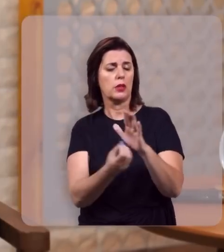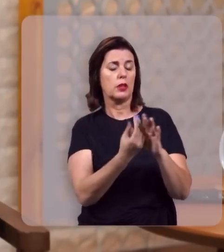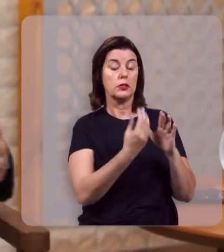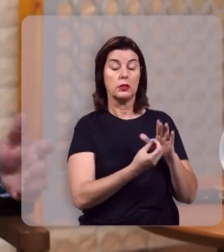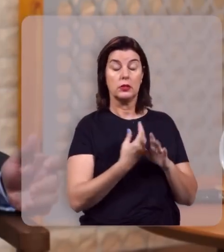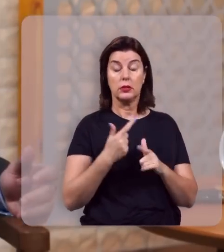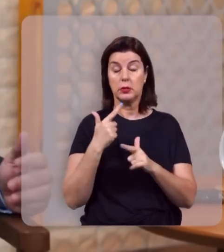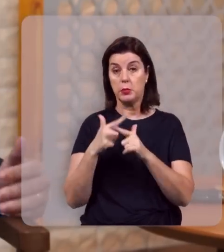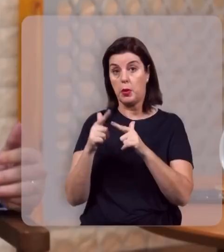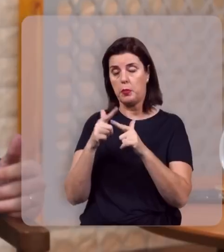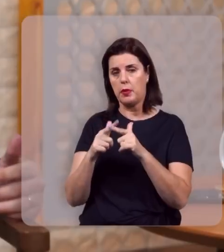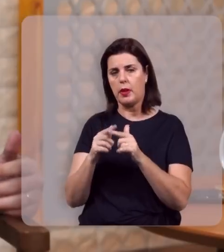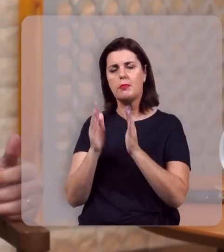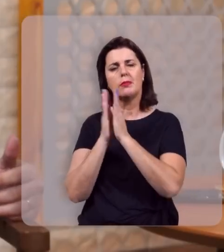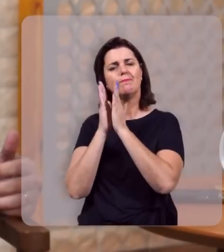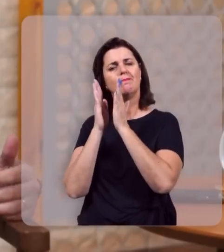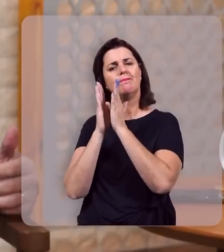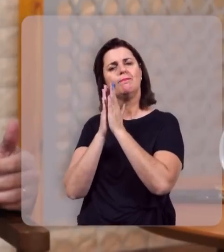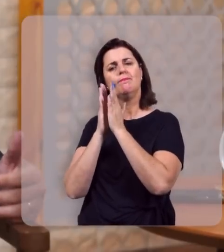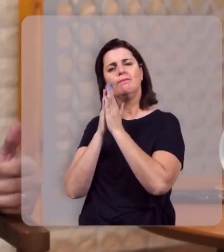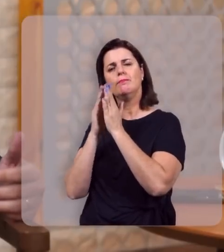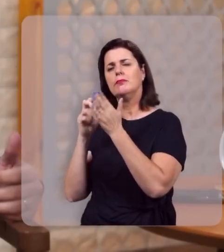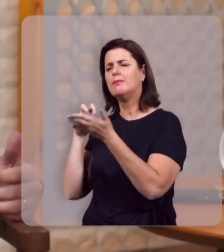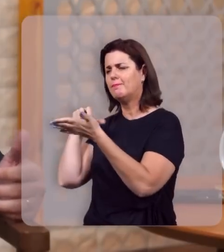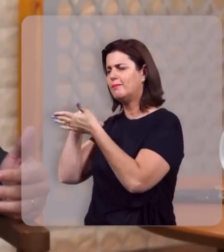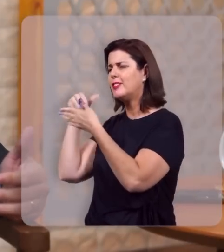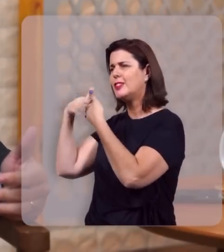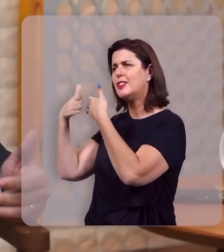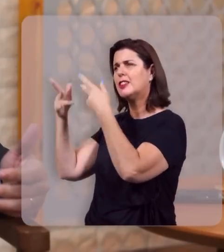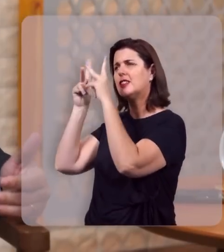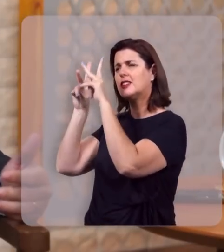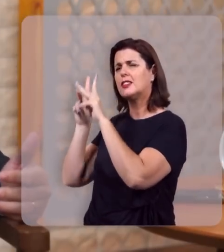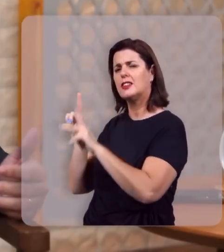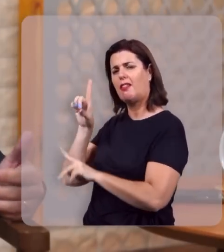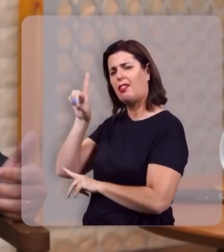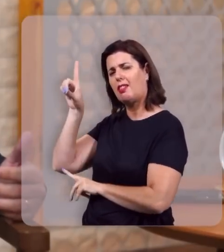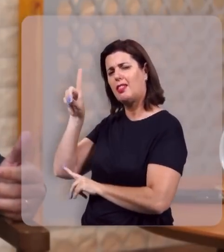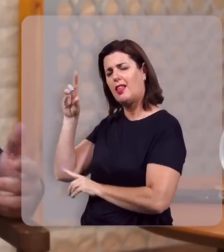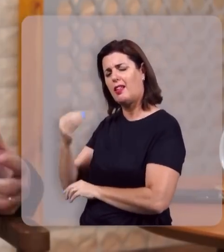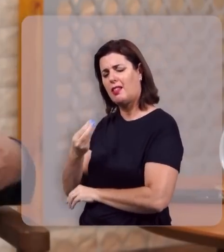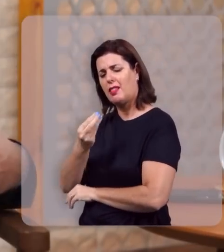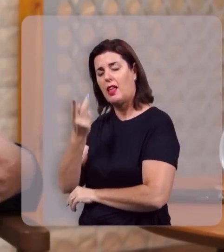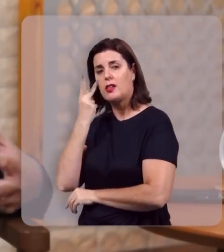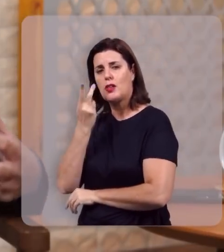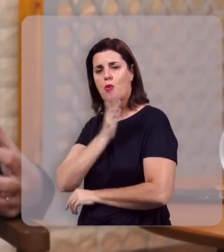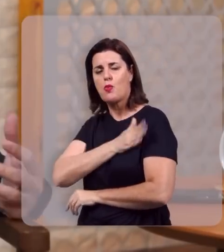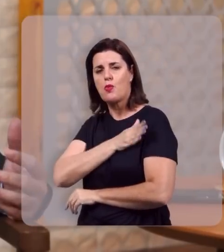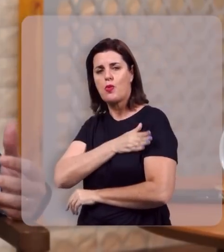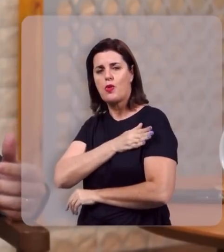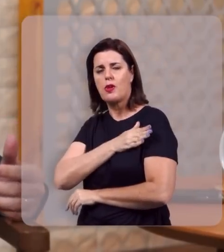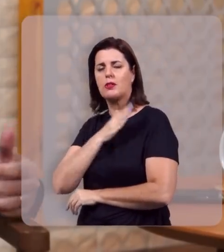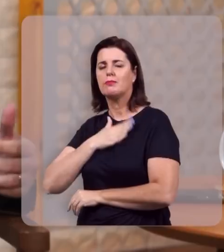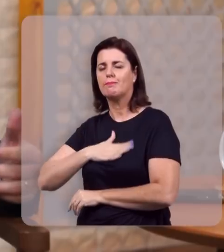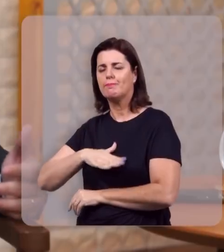conta das circunstâncias ao seu redor, ore a Deus, se derrame diante dele, pedindo que ele traga ao seu coração